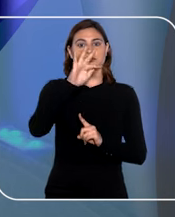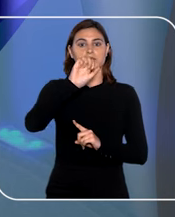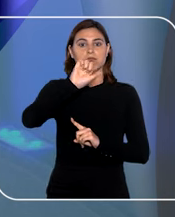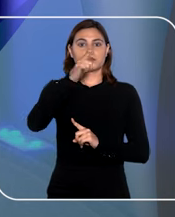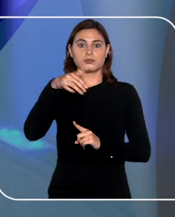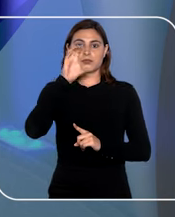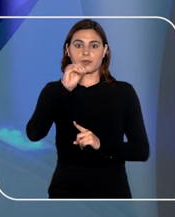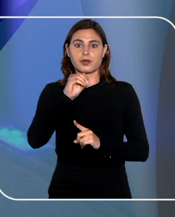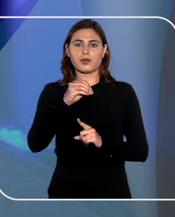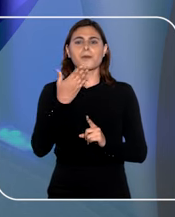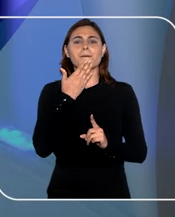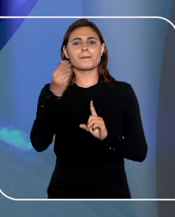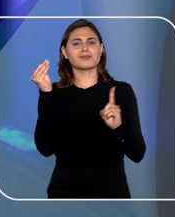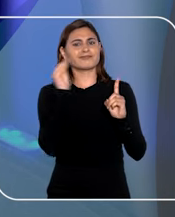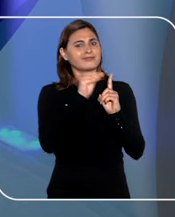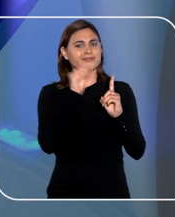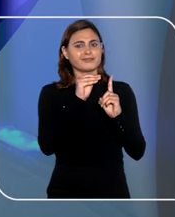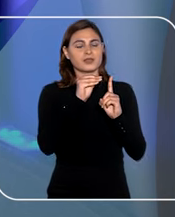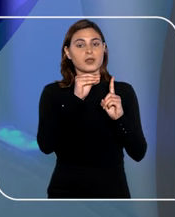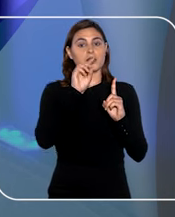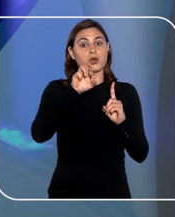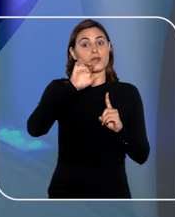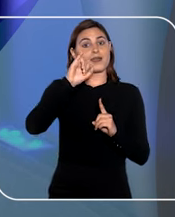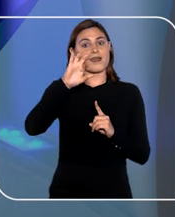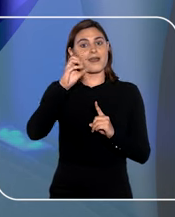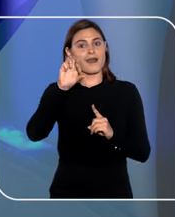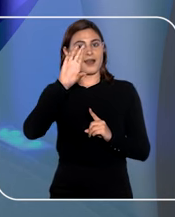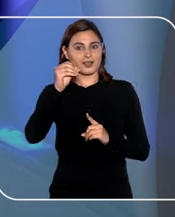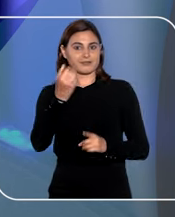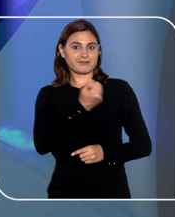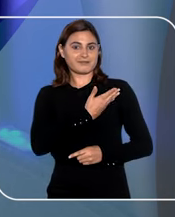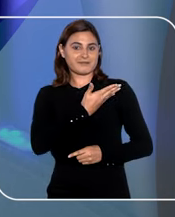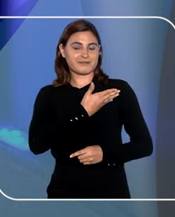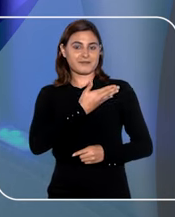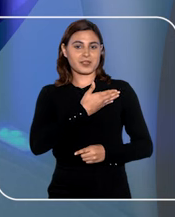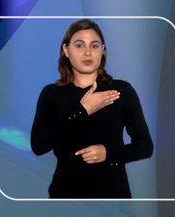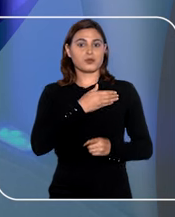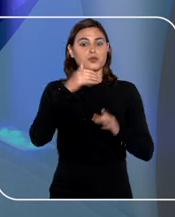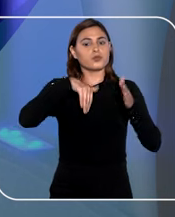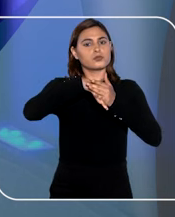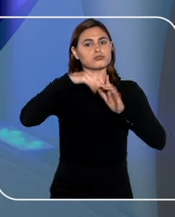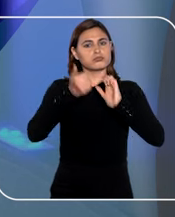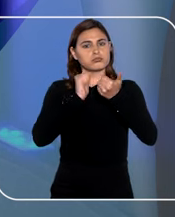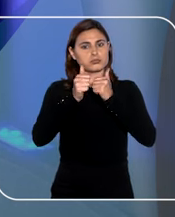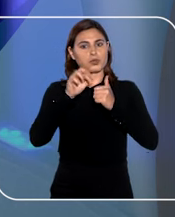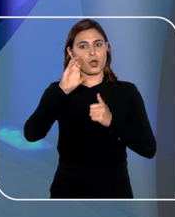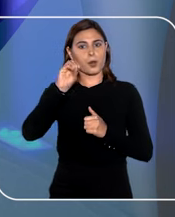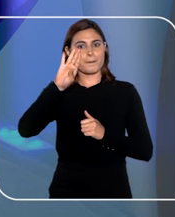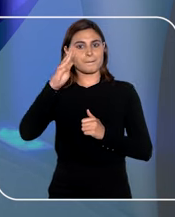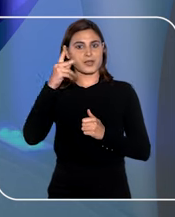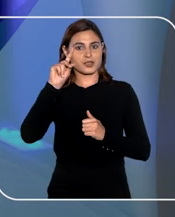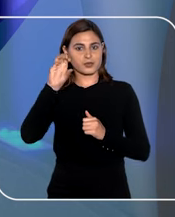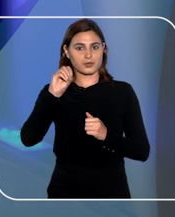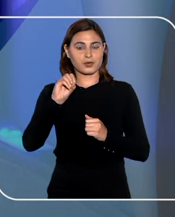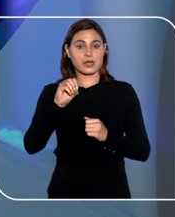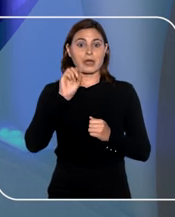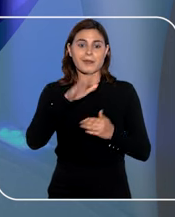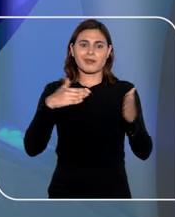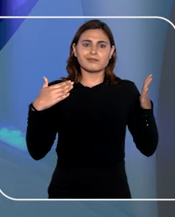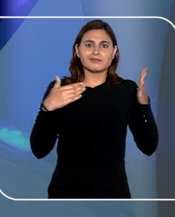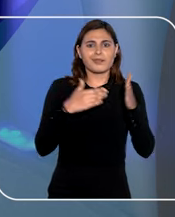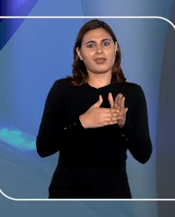indeferiu o pedido de Ricardo Falco amigo do jogador Robinho para adiar o julgamento na corte especial da